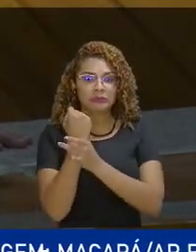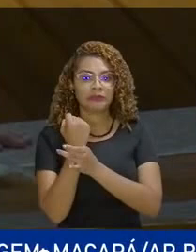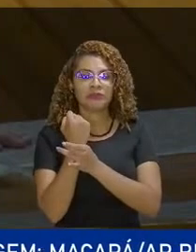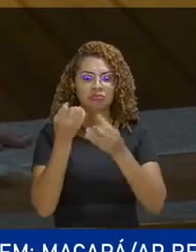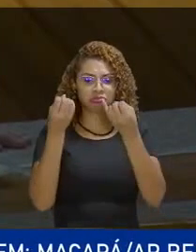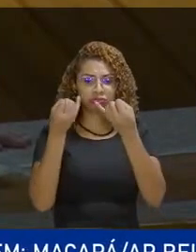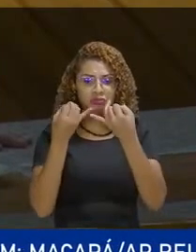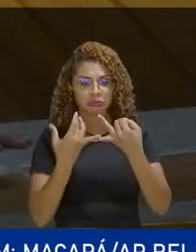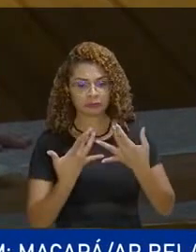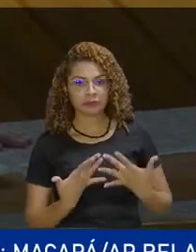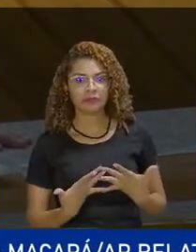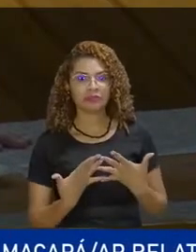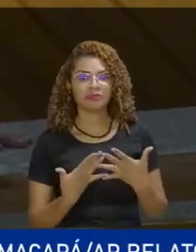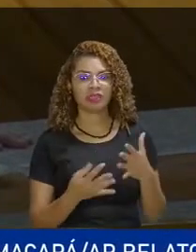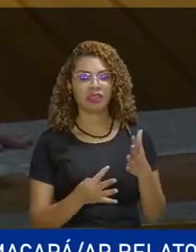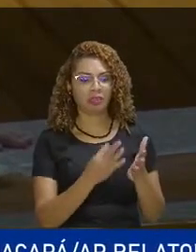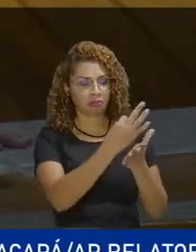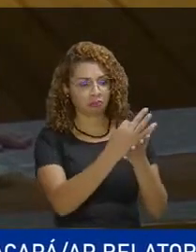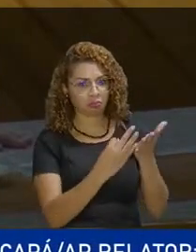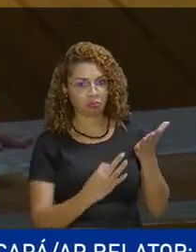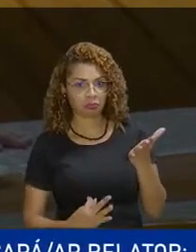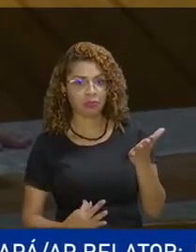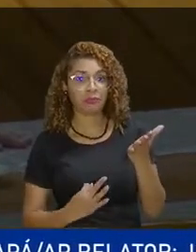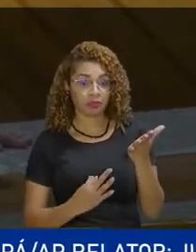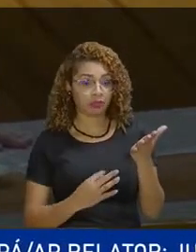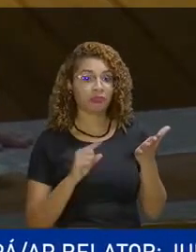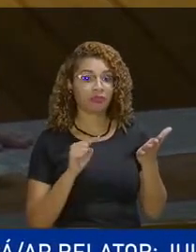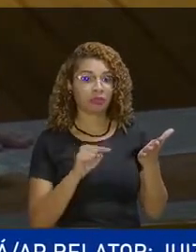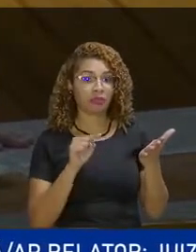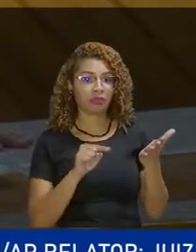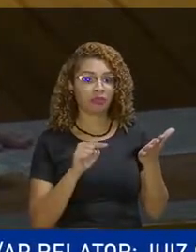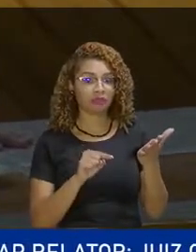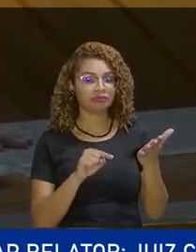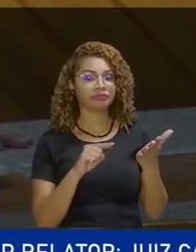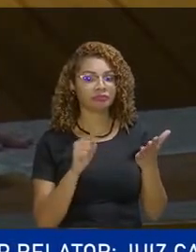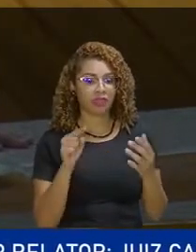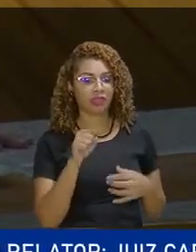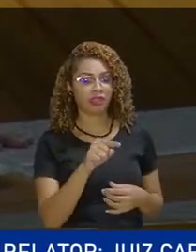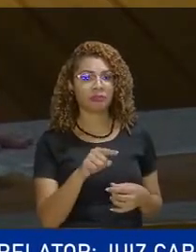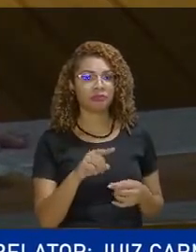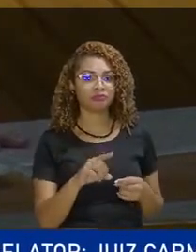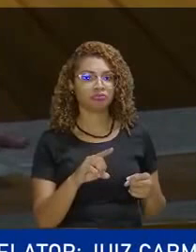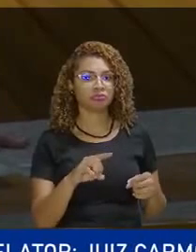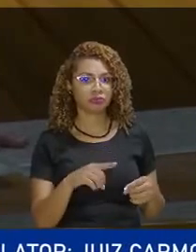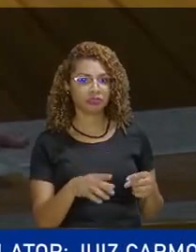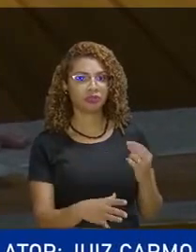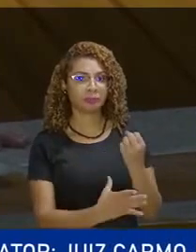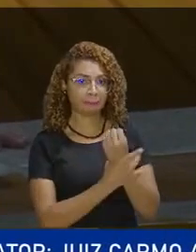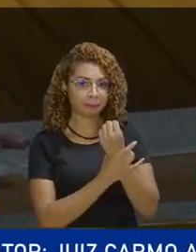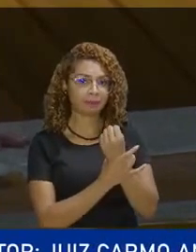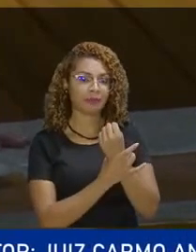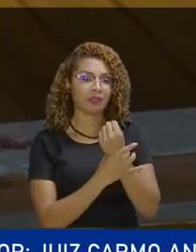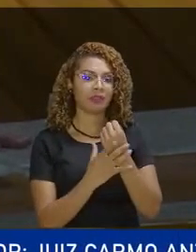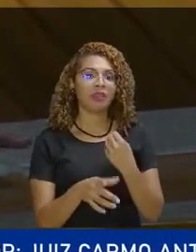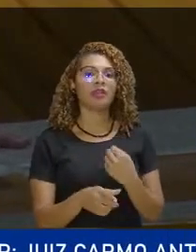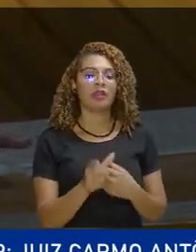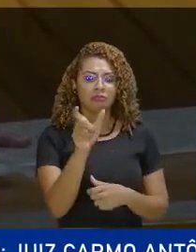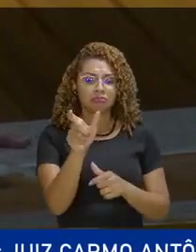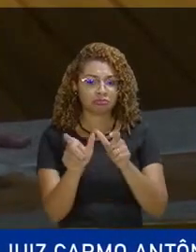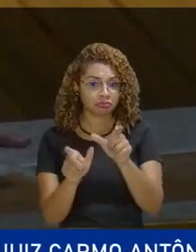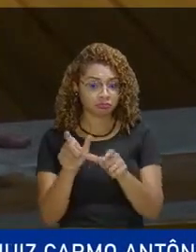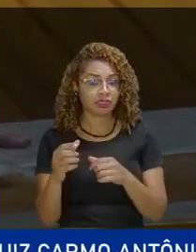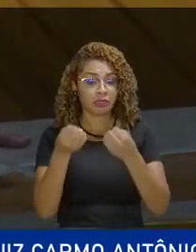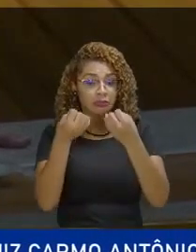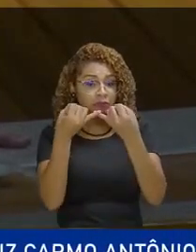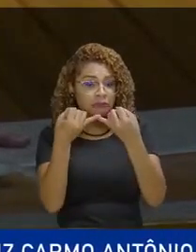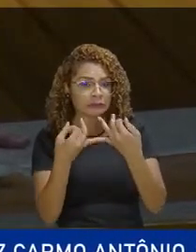tese que se contraponha, a defesa, passa a ter a obrigação de trazer elementos de